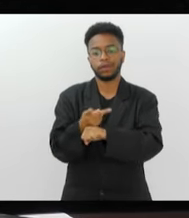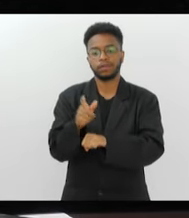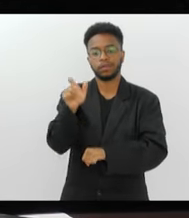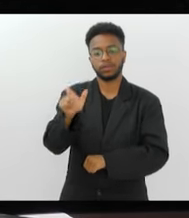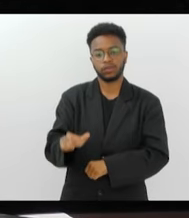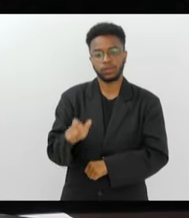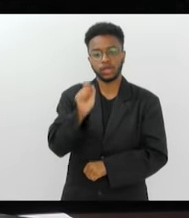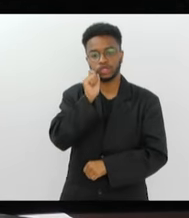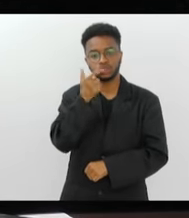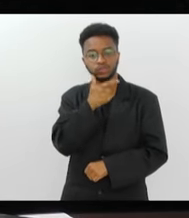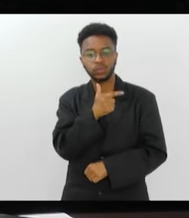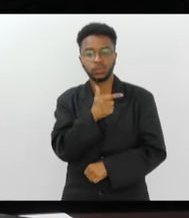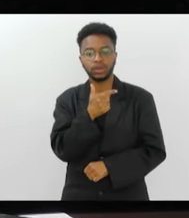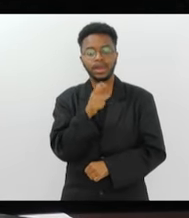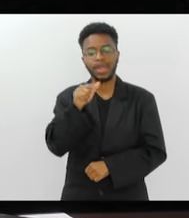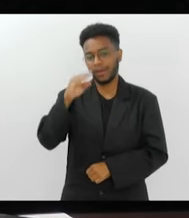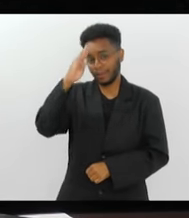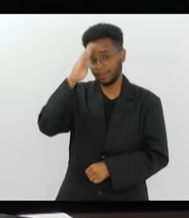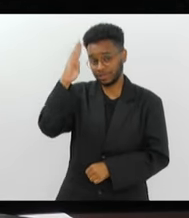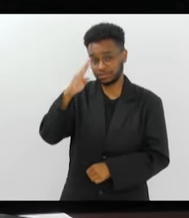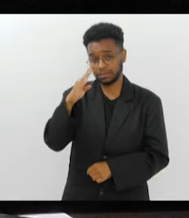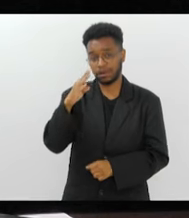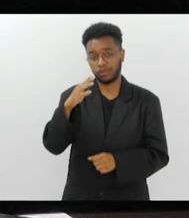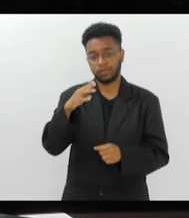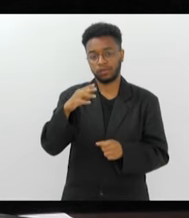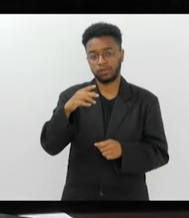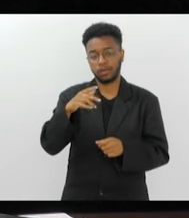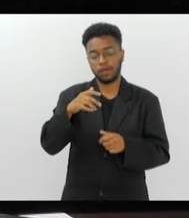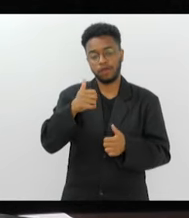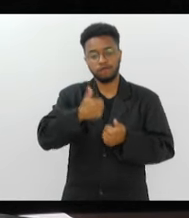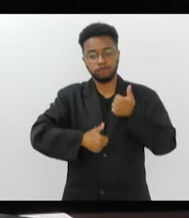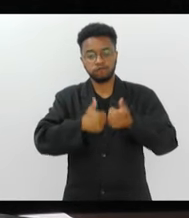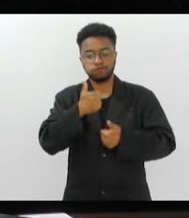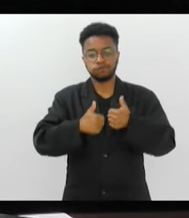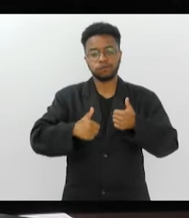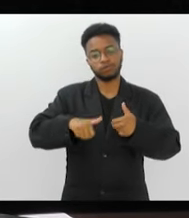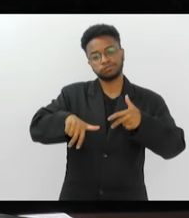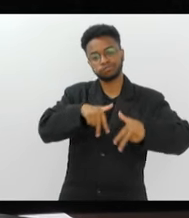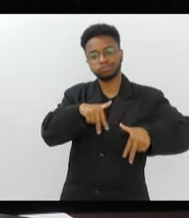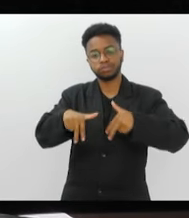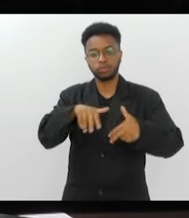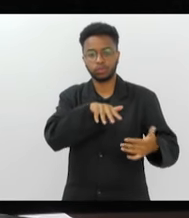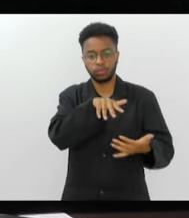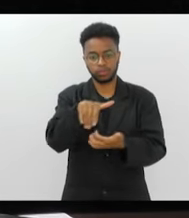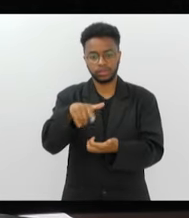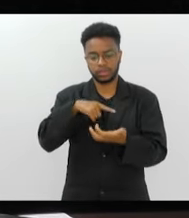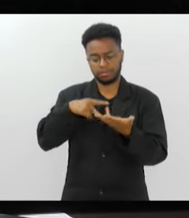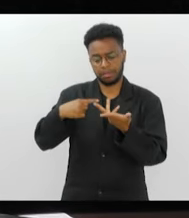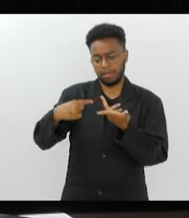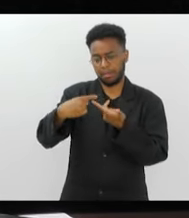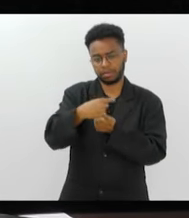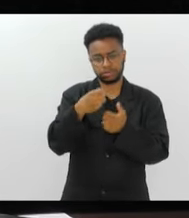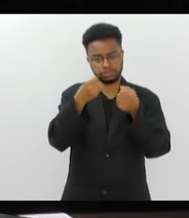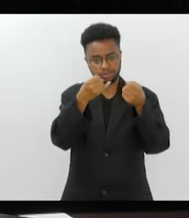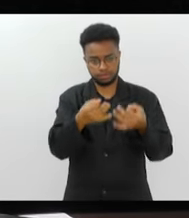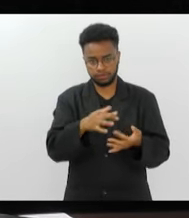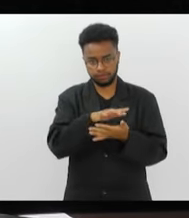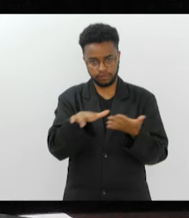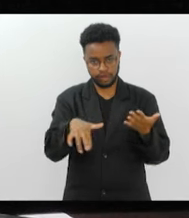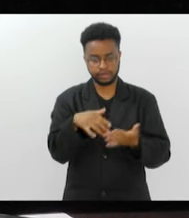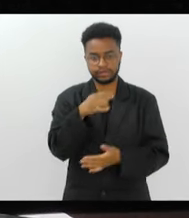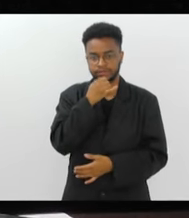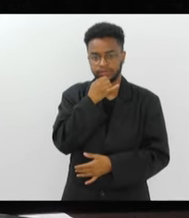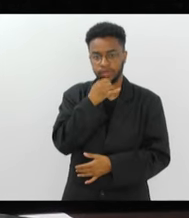Júnior como principal jogador de futebol do planeta. Entre as justificativas estão várias. Entre elas,